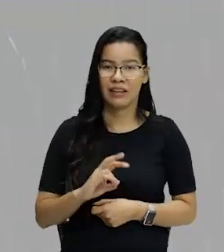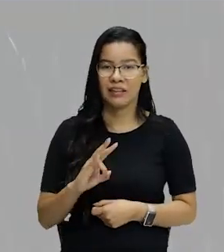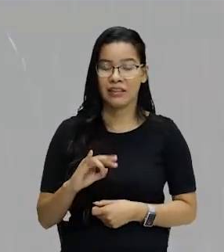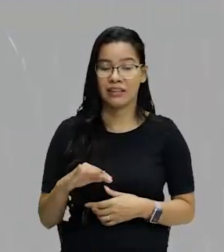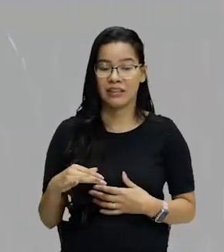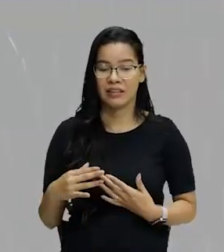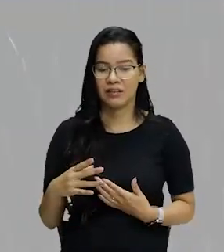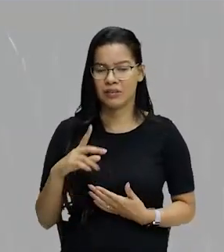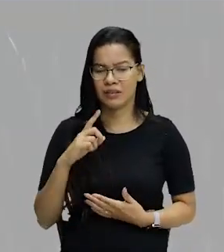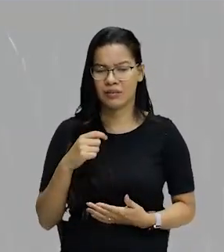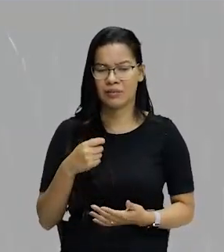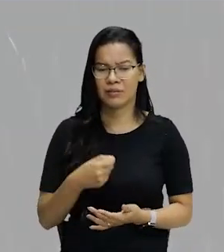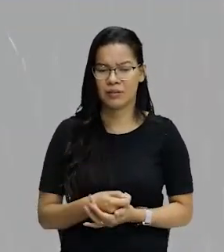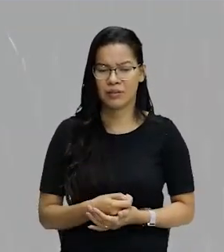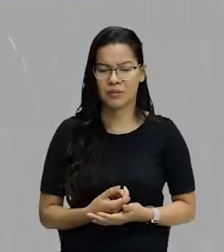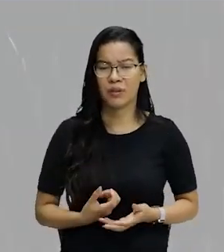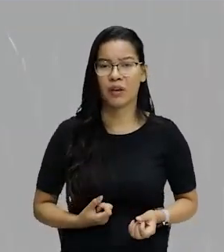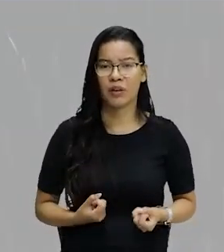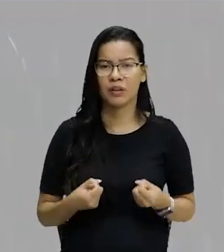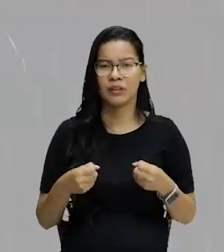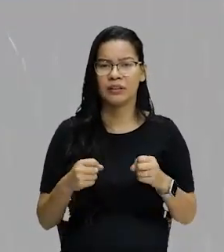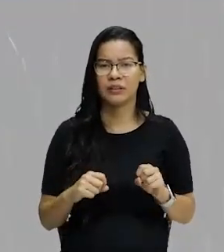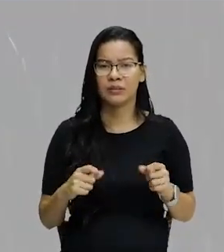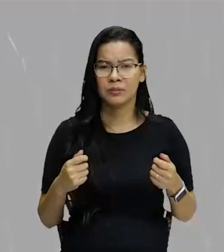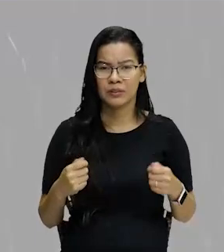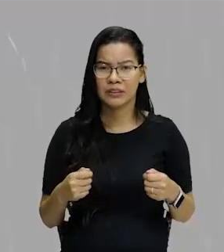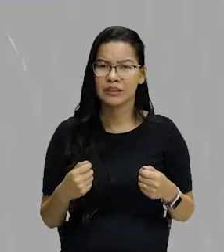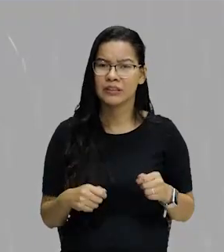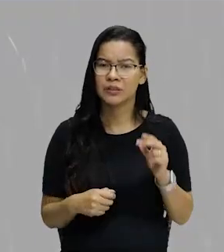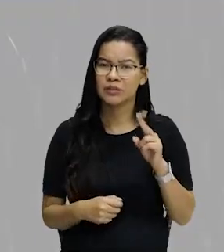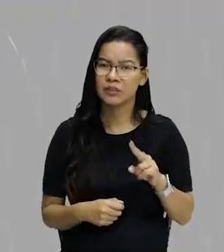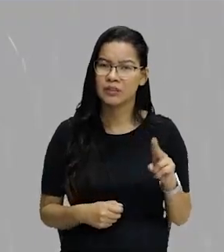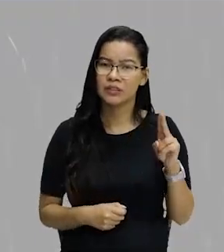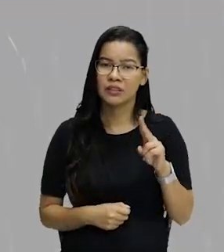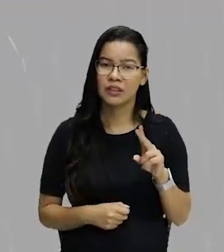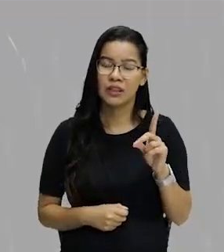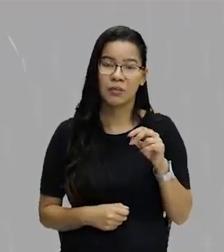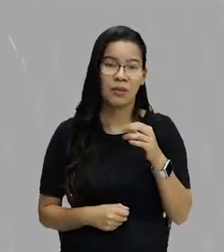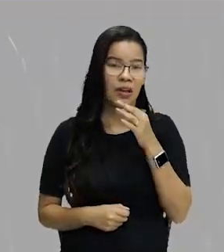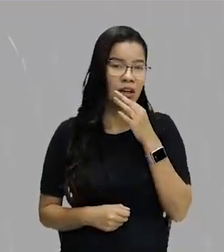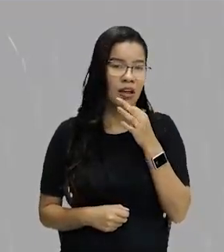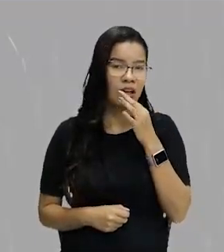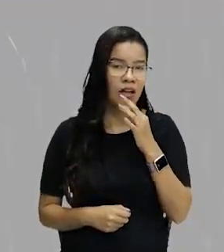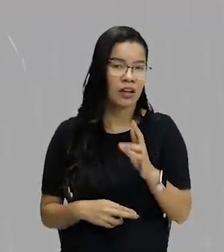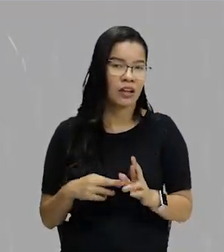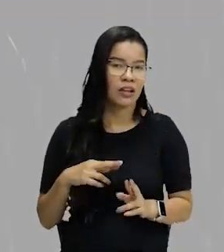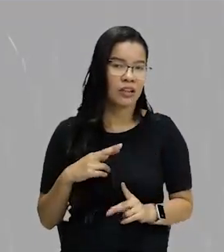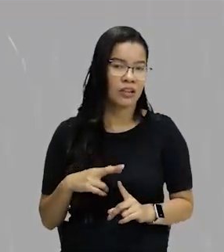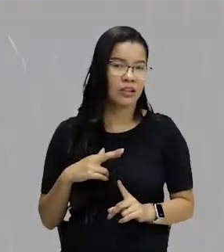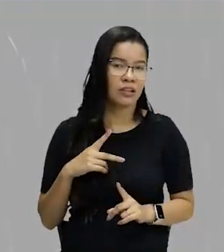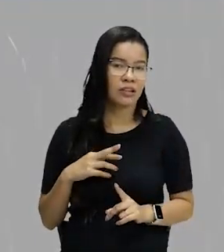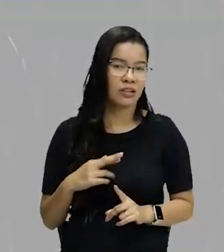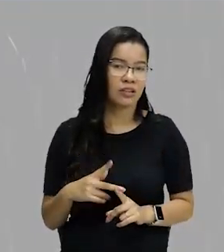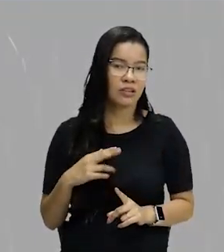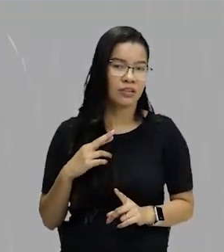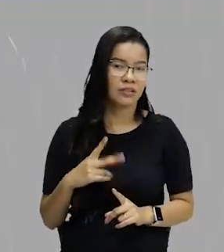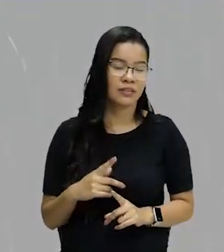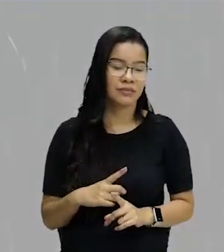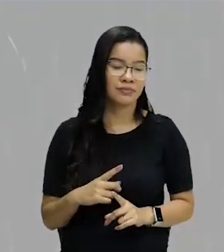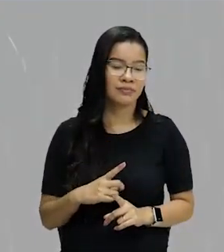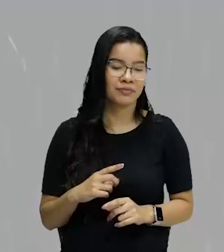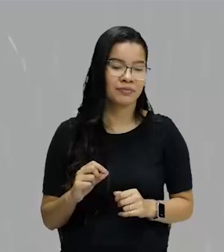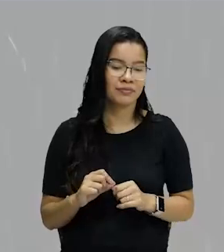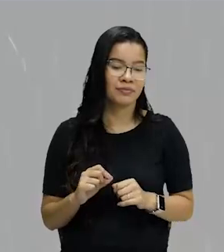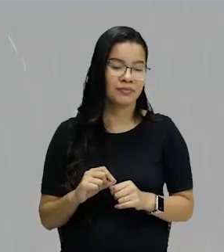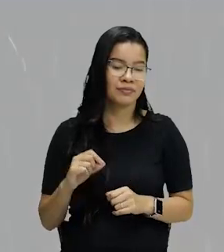equipamentos de proteção têm que ser utilizados. É uma crítica que tem aos alguns atletas que fazem essa escalada tradicional, é